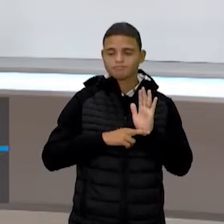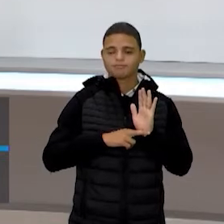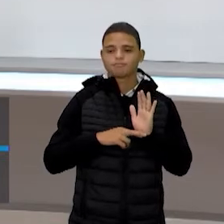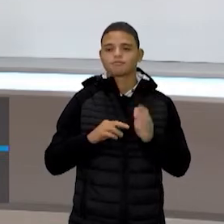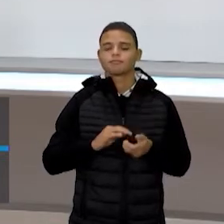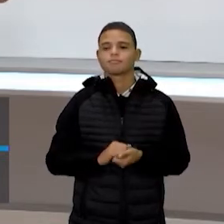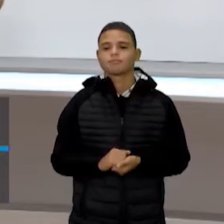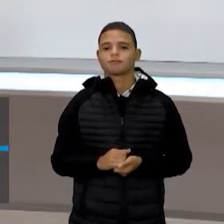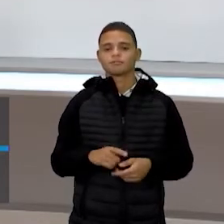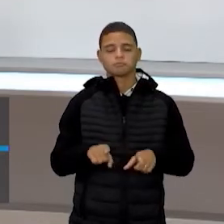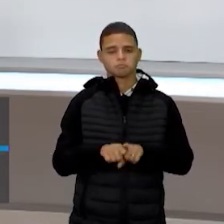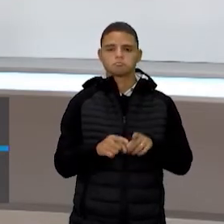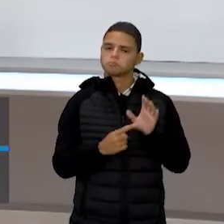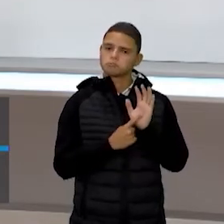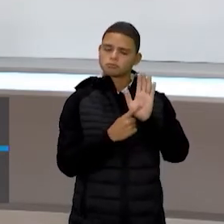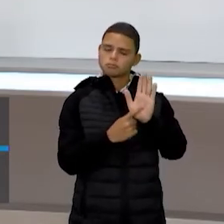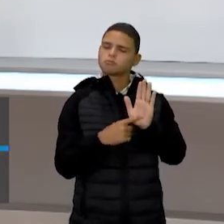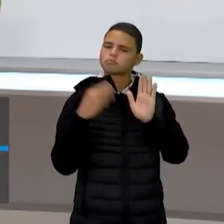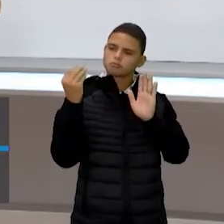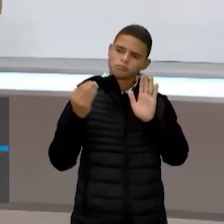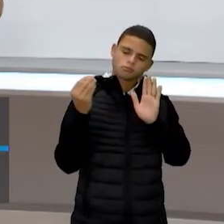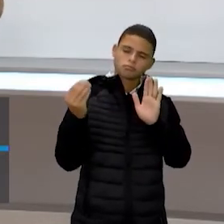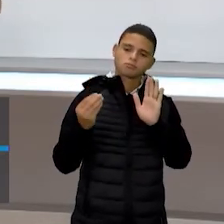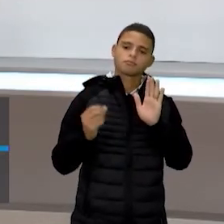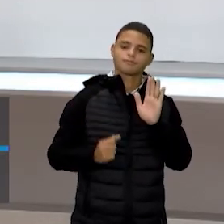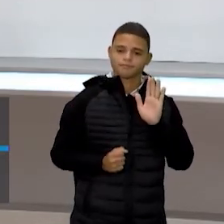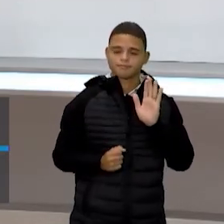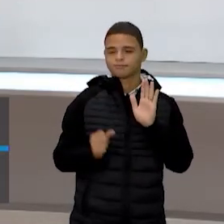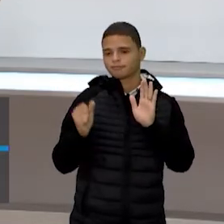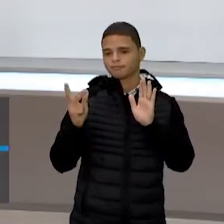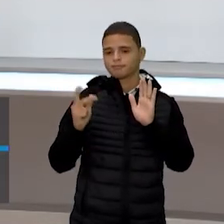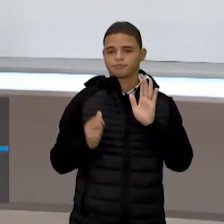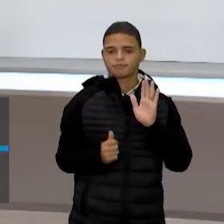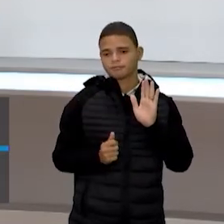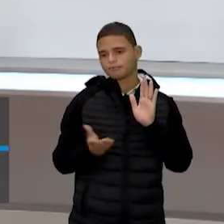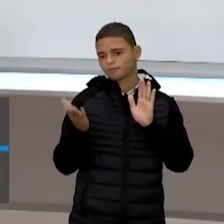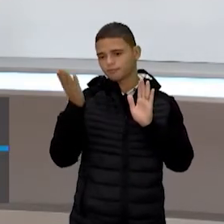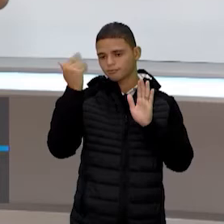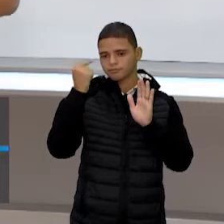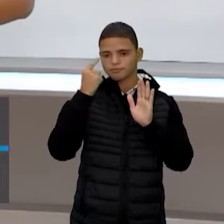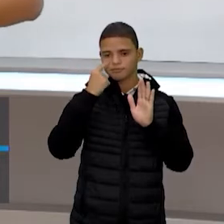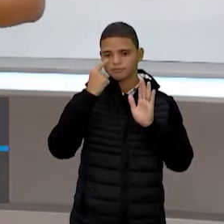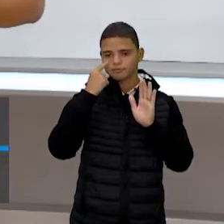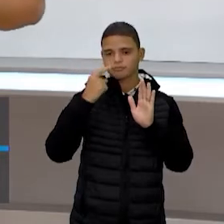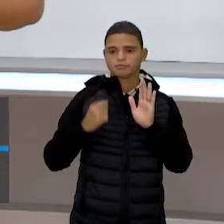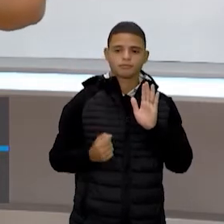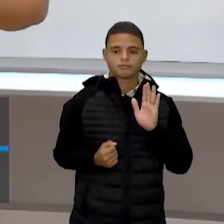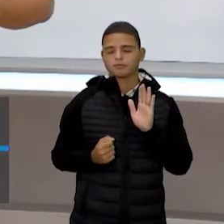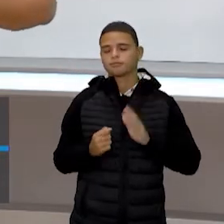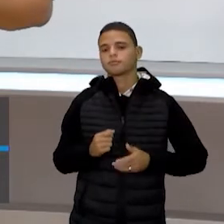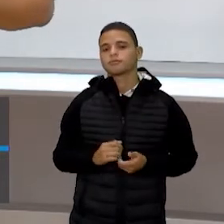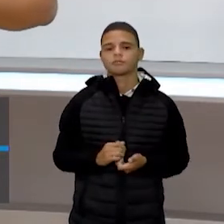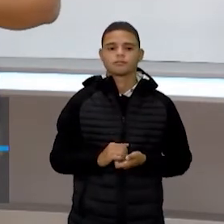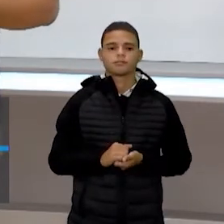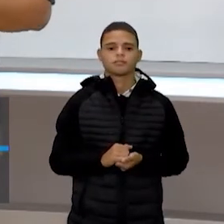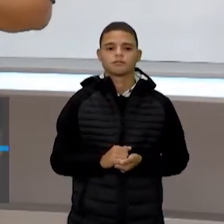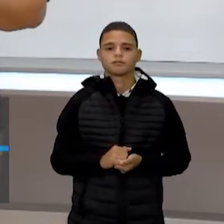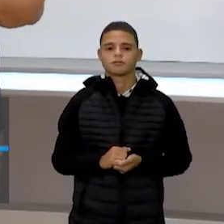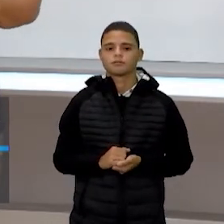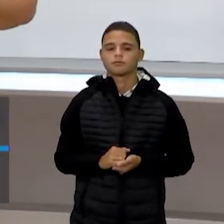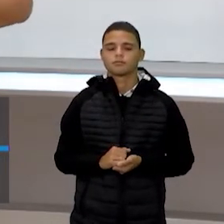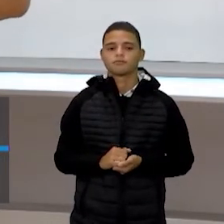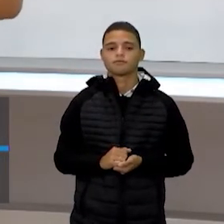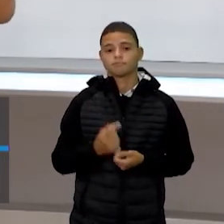proporcionalidade e até comprovar essa proporcionalidade também. Beleza? Vamos dar uma olhadinha o que nós temos mais aí de bom para ver. Olha